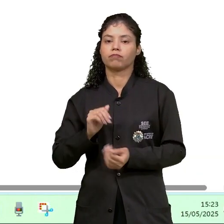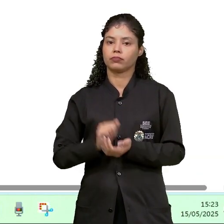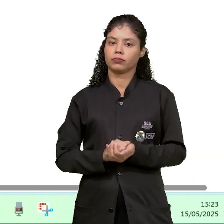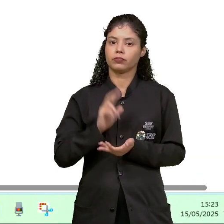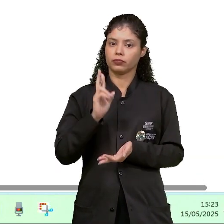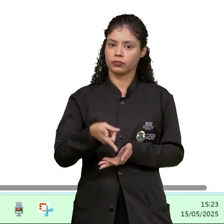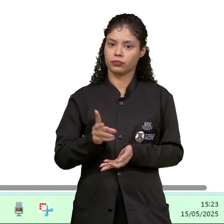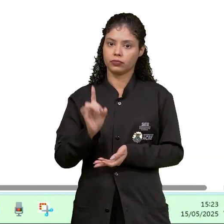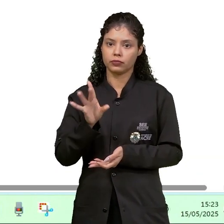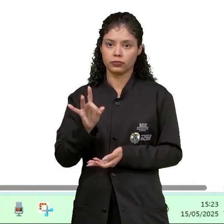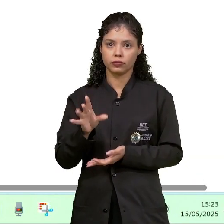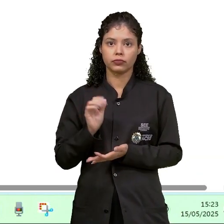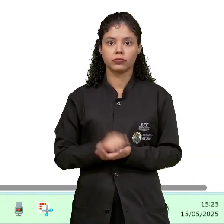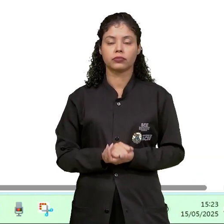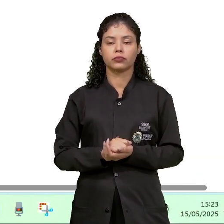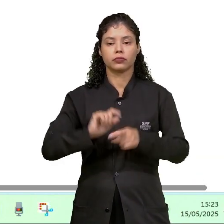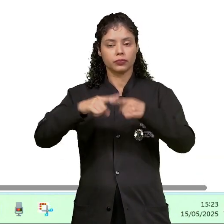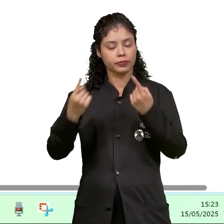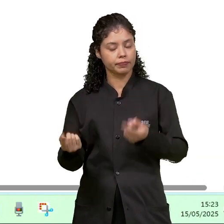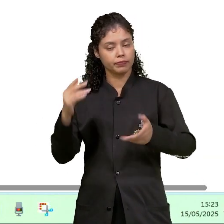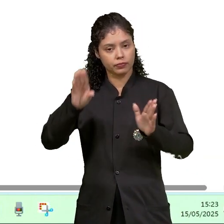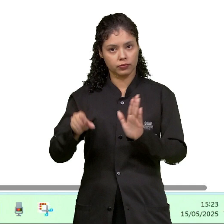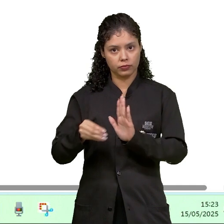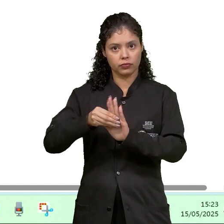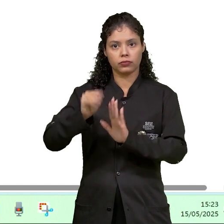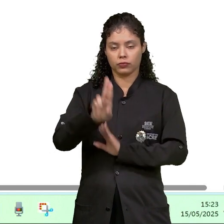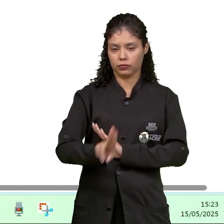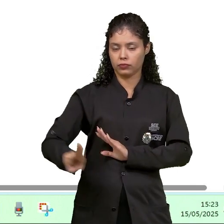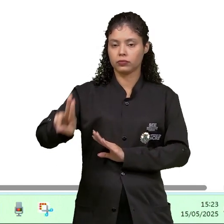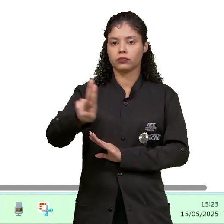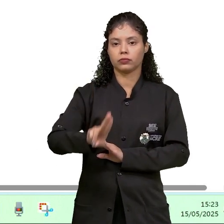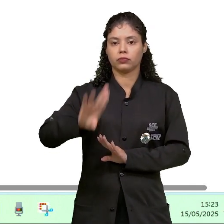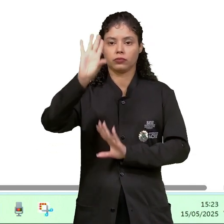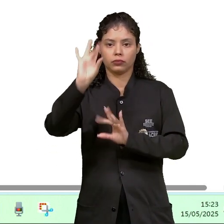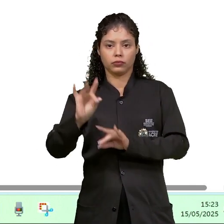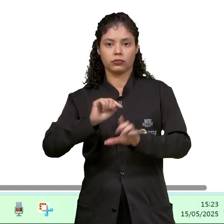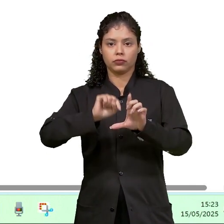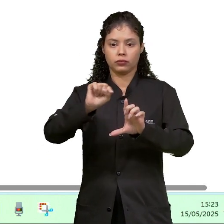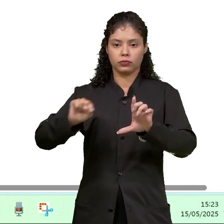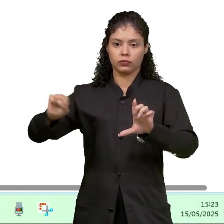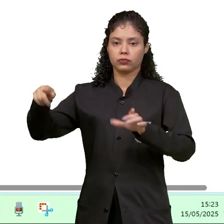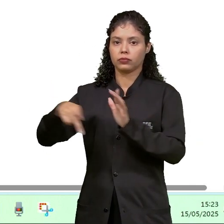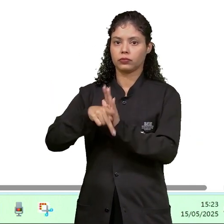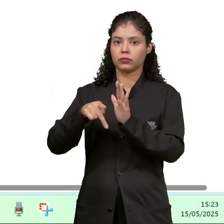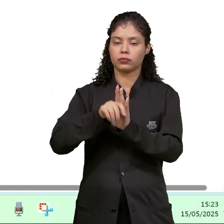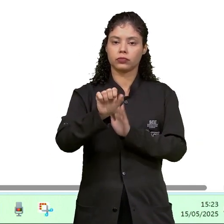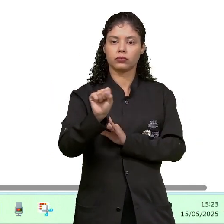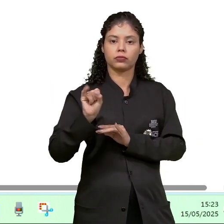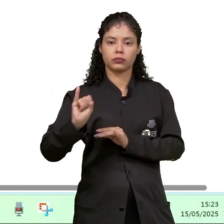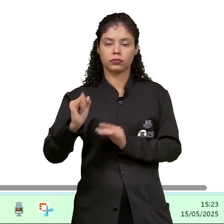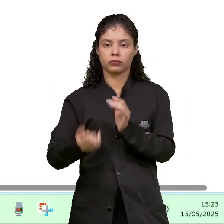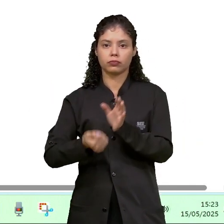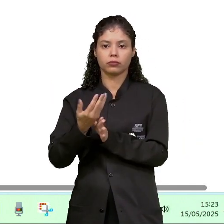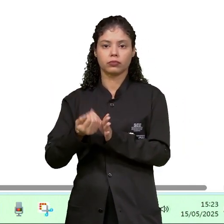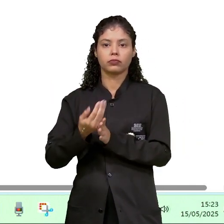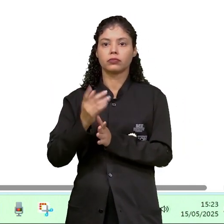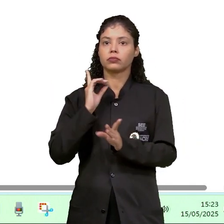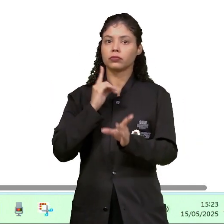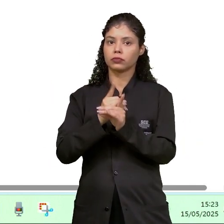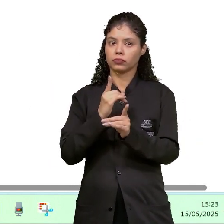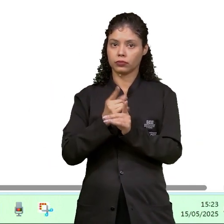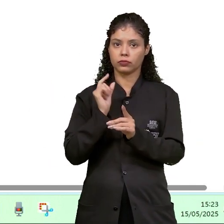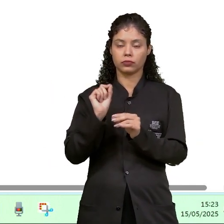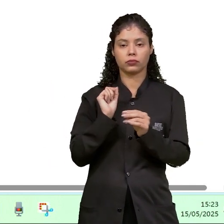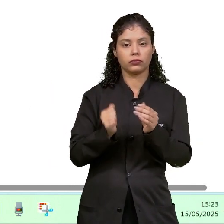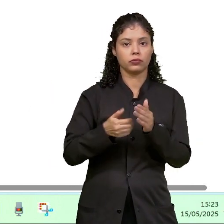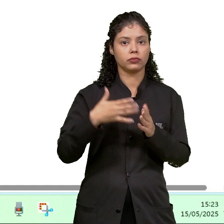mesmo. Mas se você utilizar essa estatística no seu SEI de produção, você vai encontrar